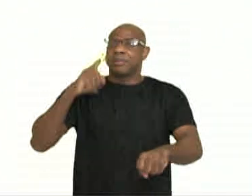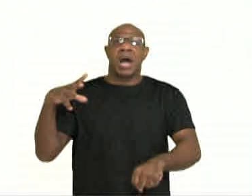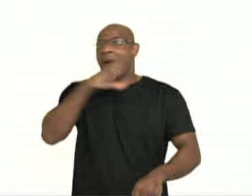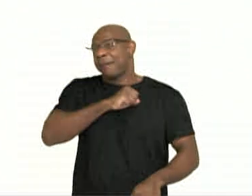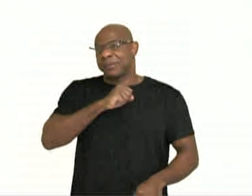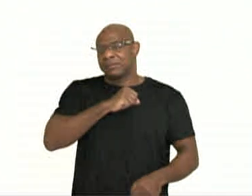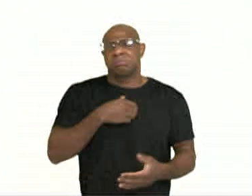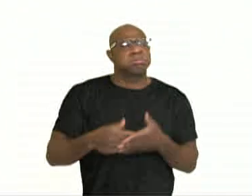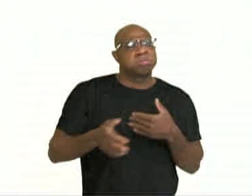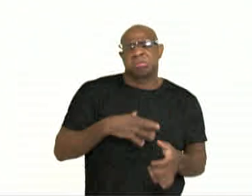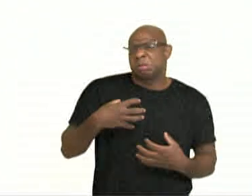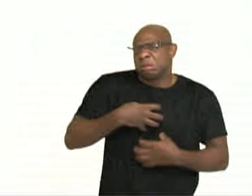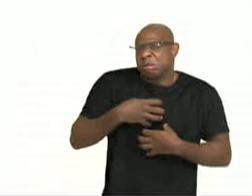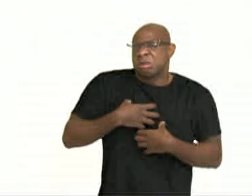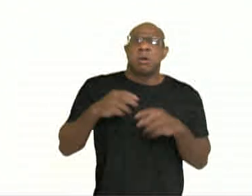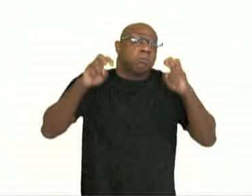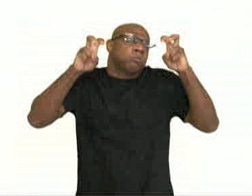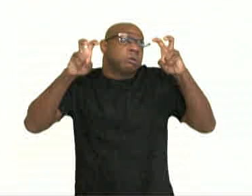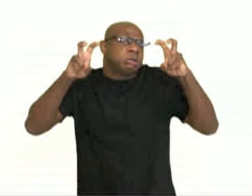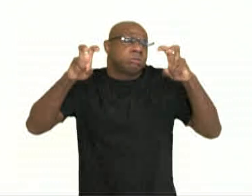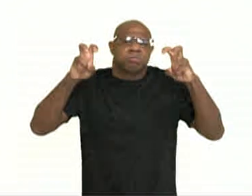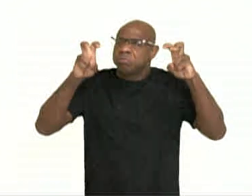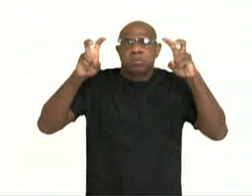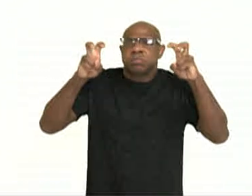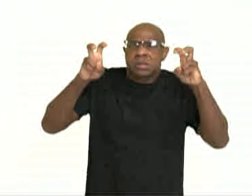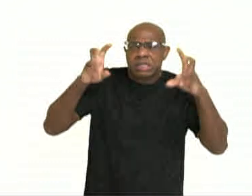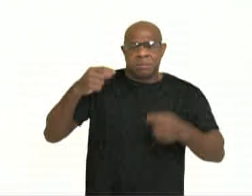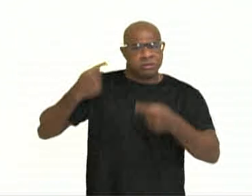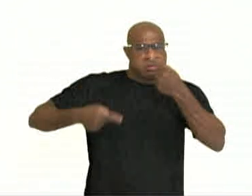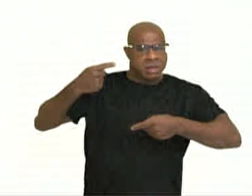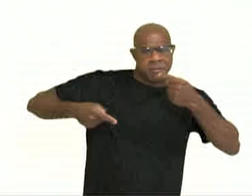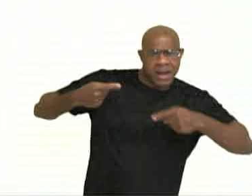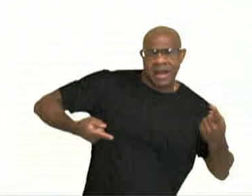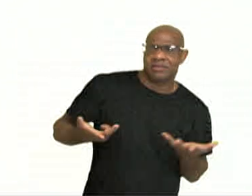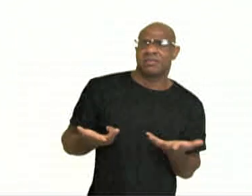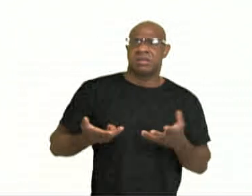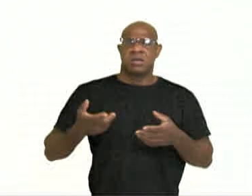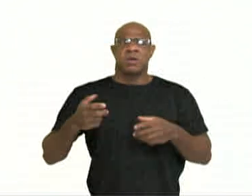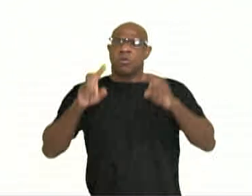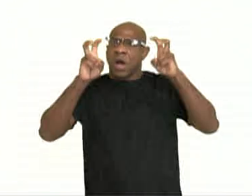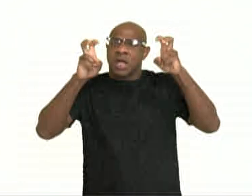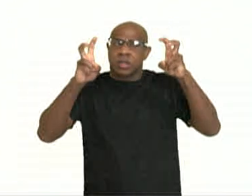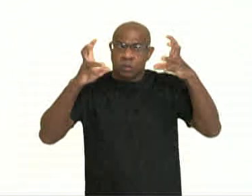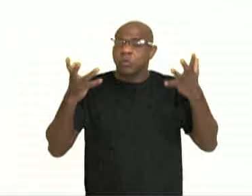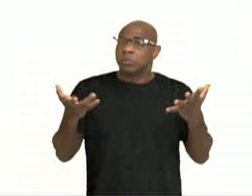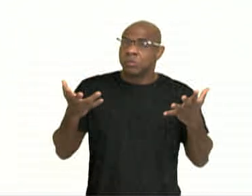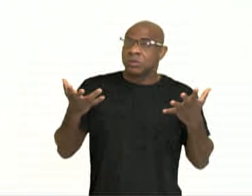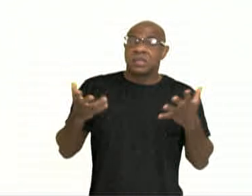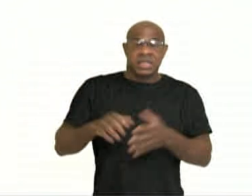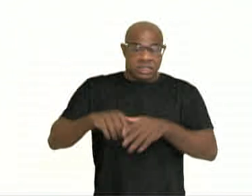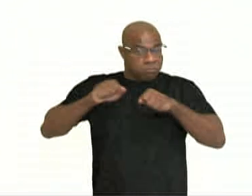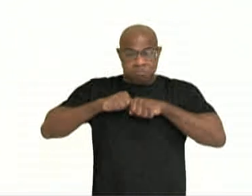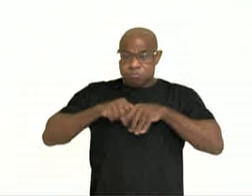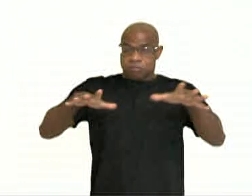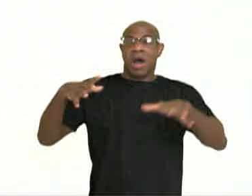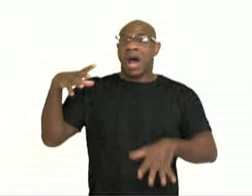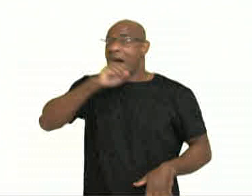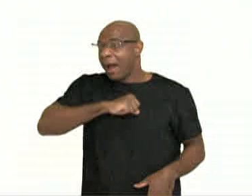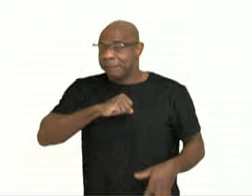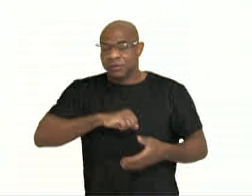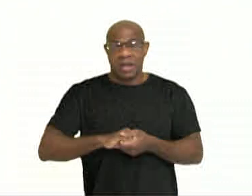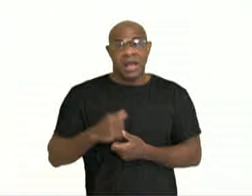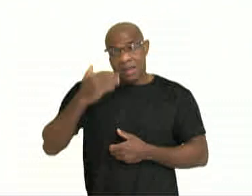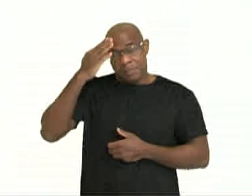Seja por um motivo polêmico ou não. O que significa polêmico, né? Que causa grande repercussão, seja